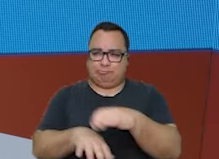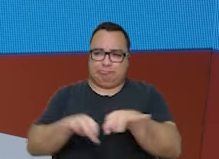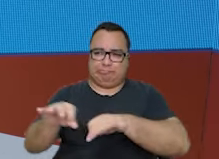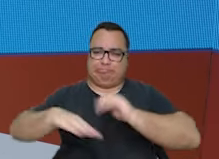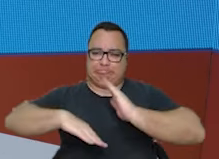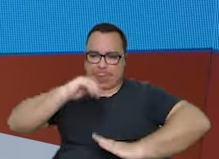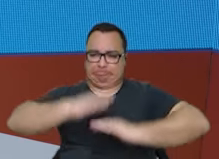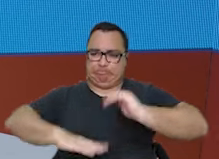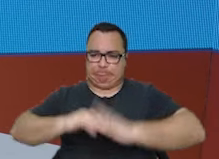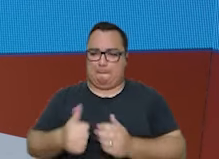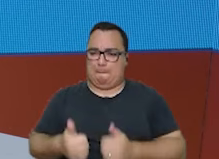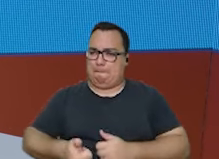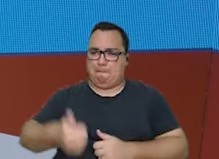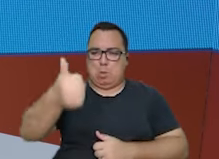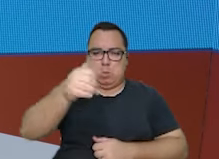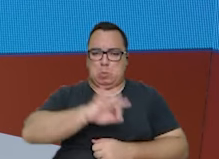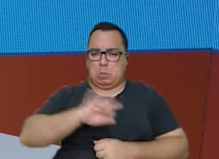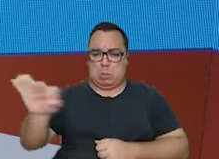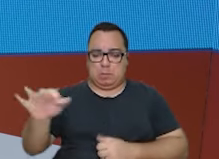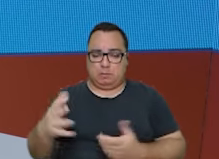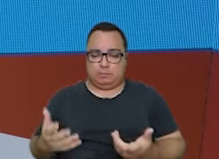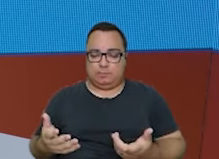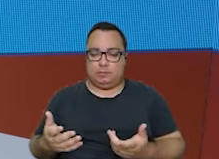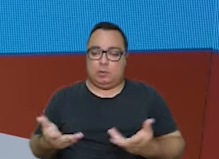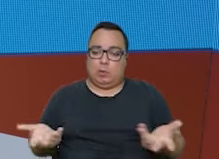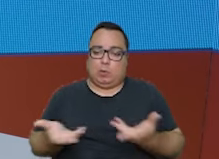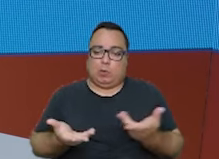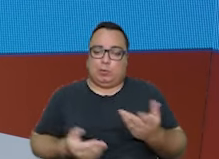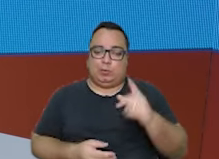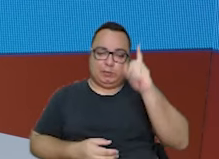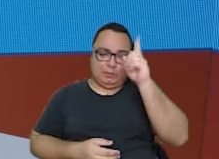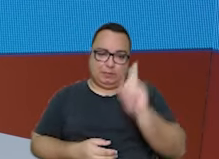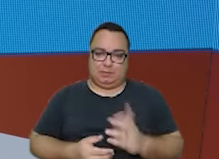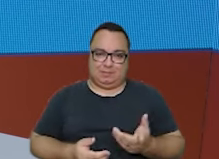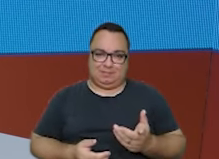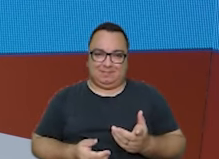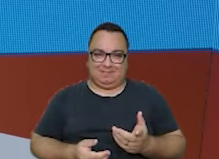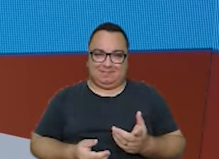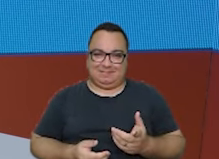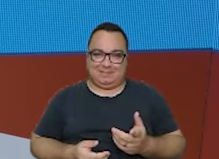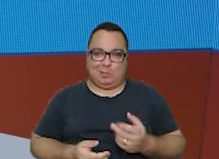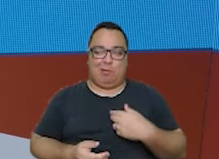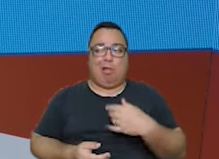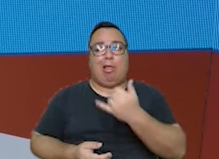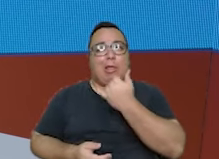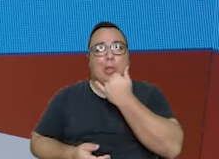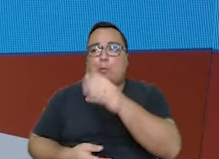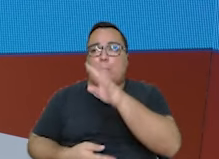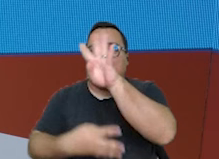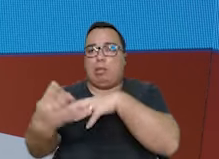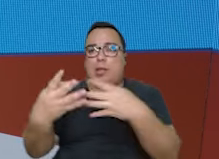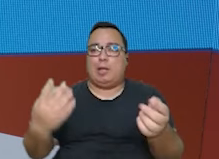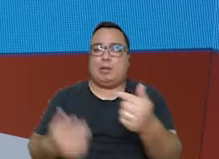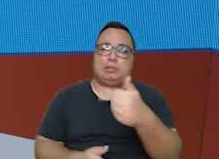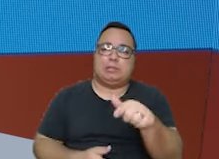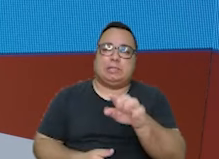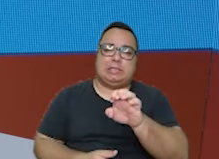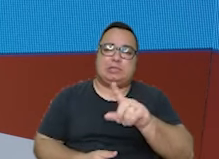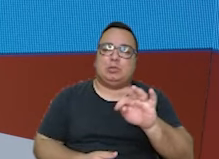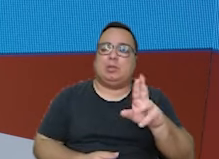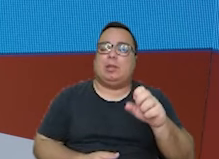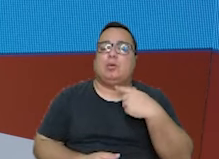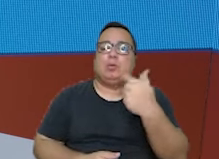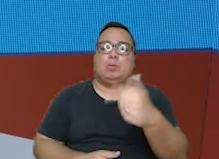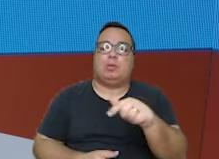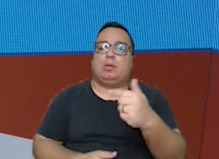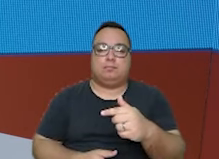previsão muito bom né então eu falo assim hoje já não é mais desculpa você não ter o calendário editorial né mais você fazer